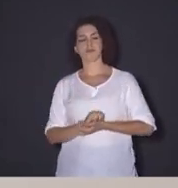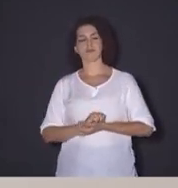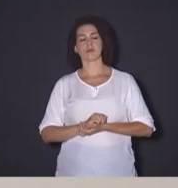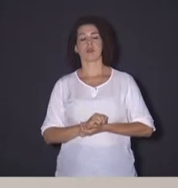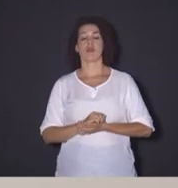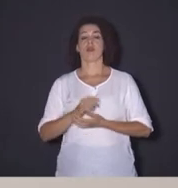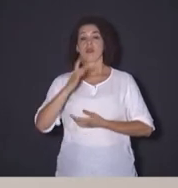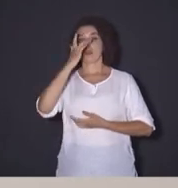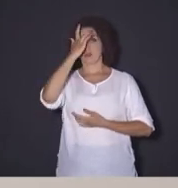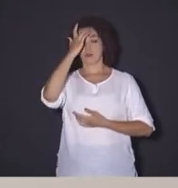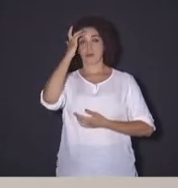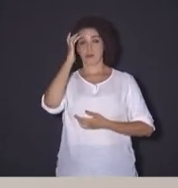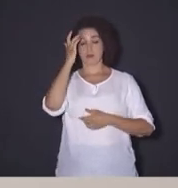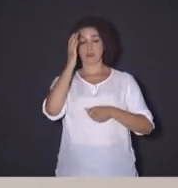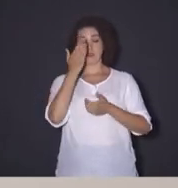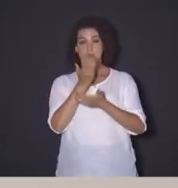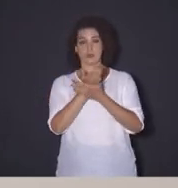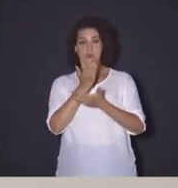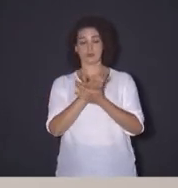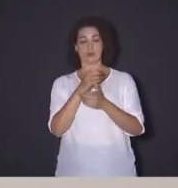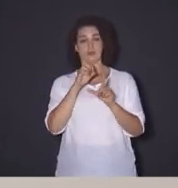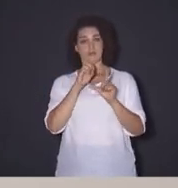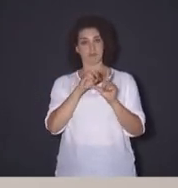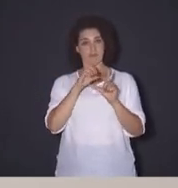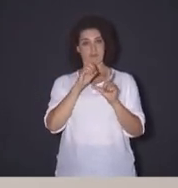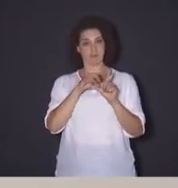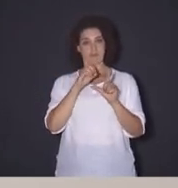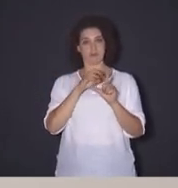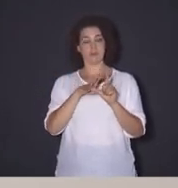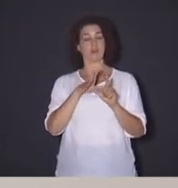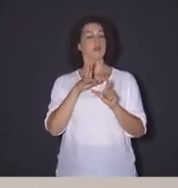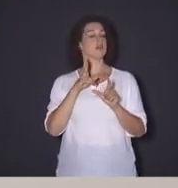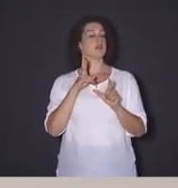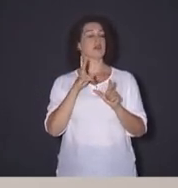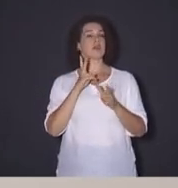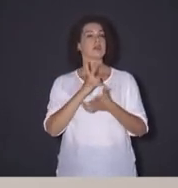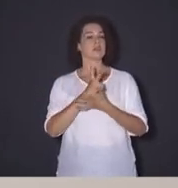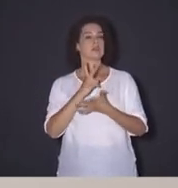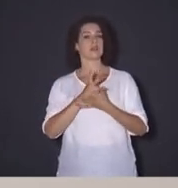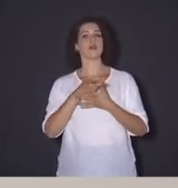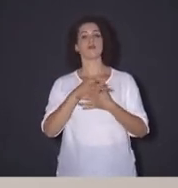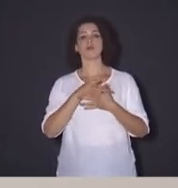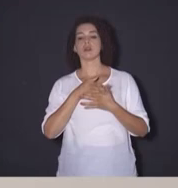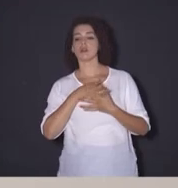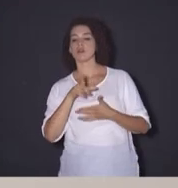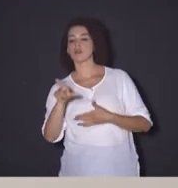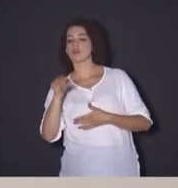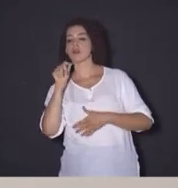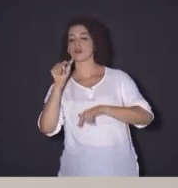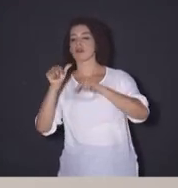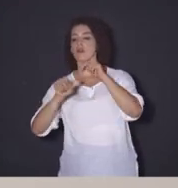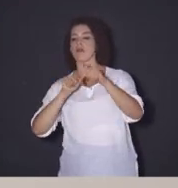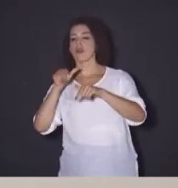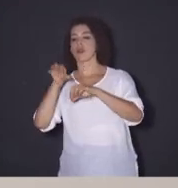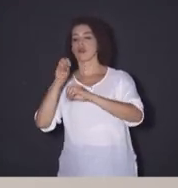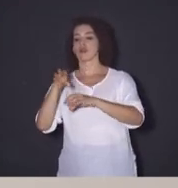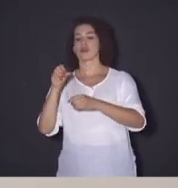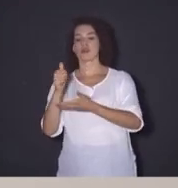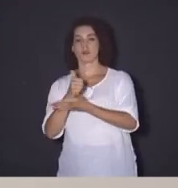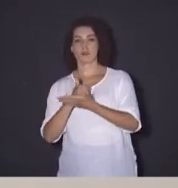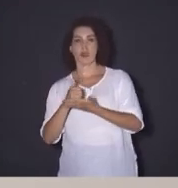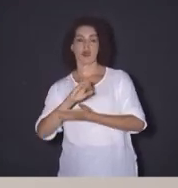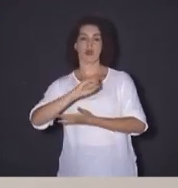licenciaturas elas tendem a ir trabalhar com a educação básica e ensino